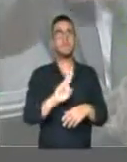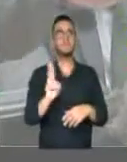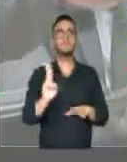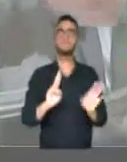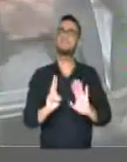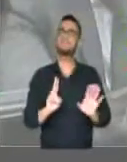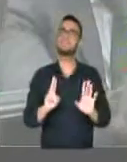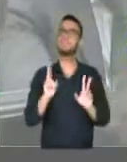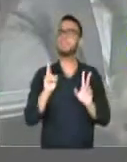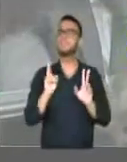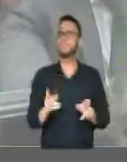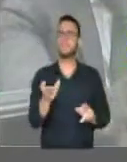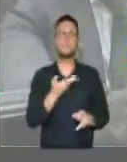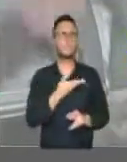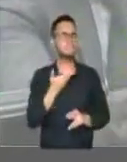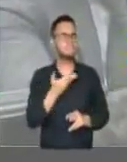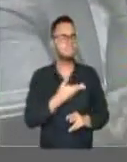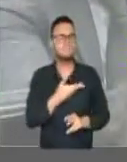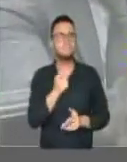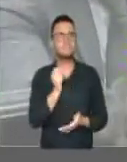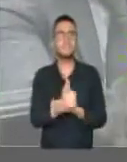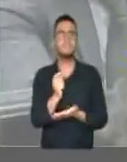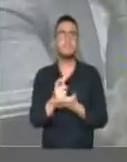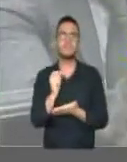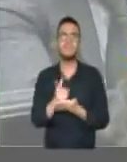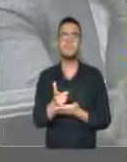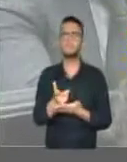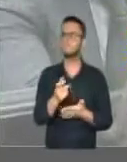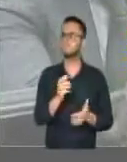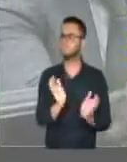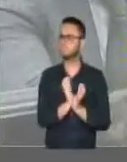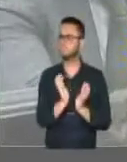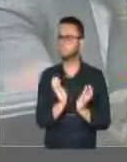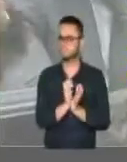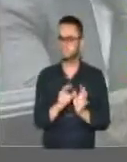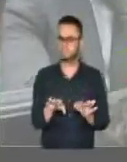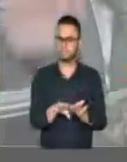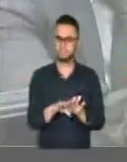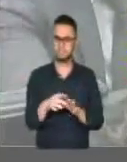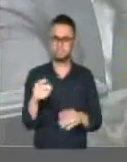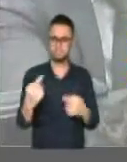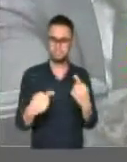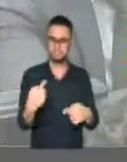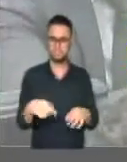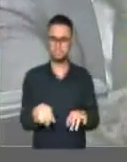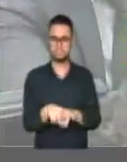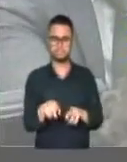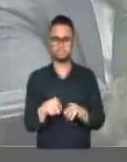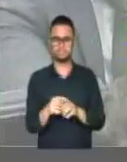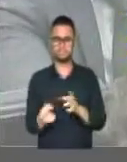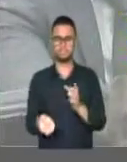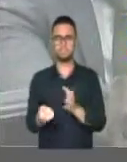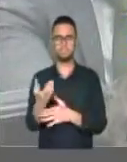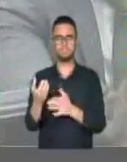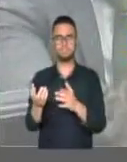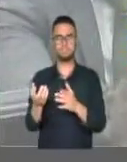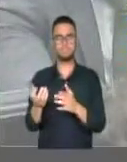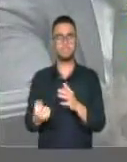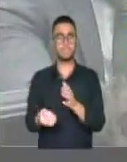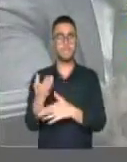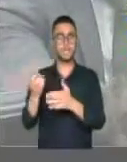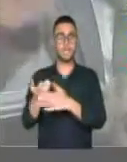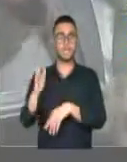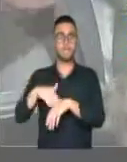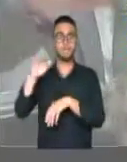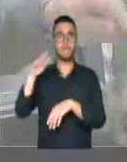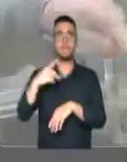Como o amicíssimo, aquele comprador de partidos e de políticos, além de maior produtor de proteína do